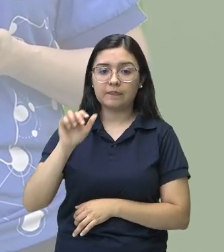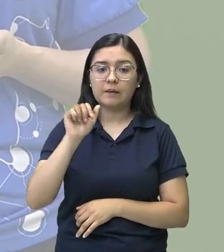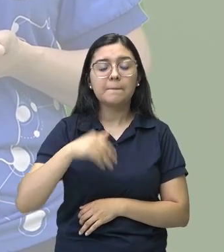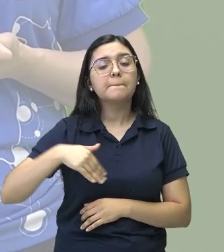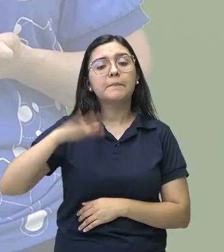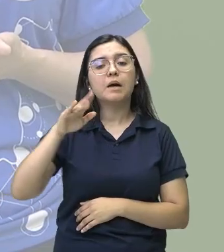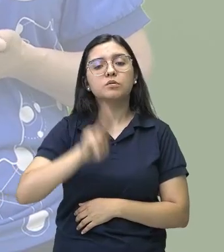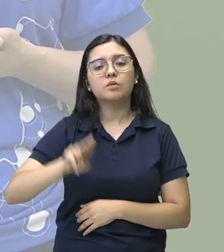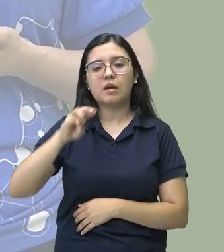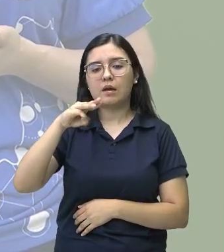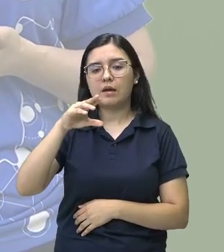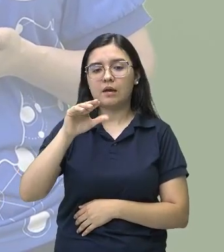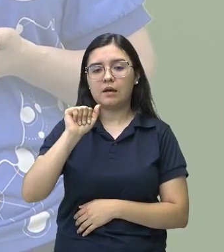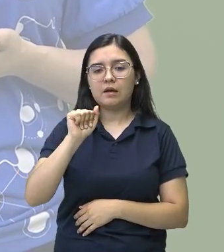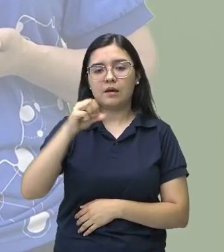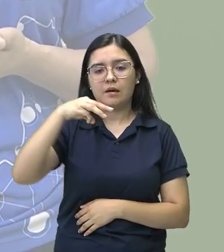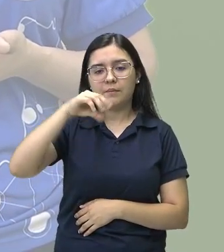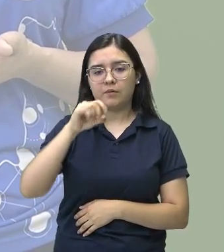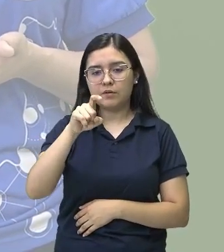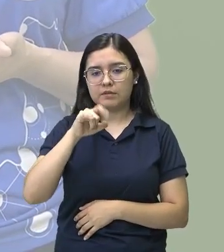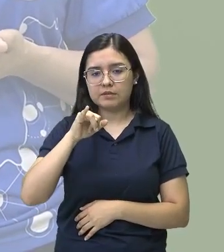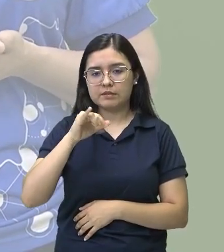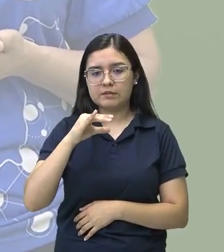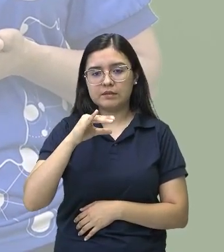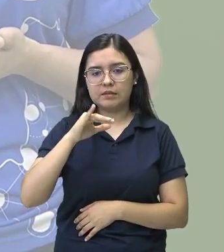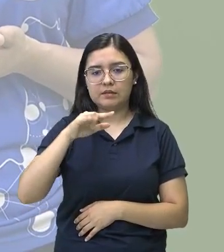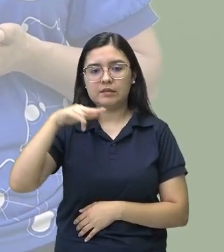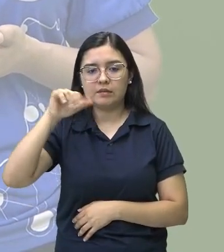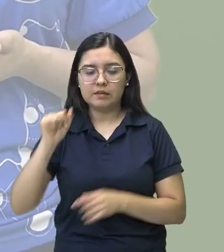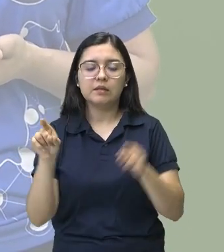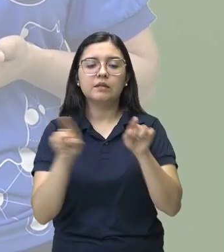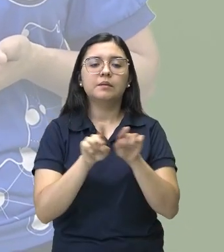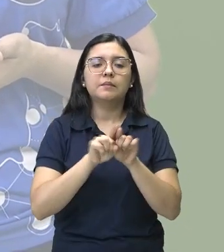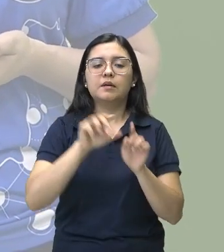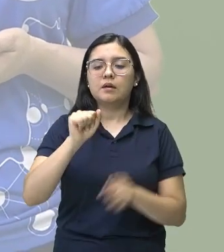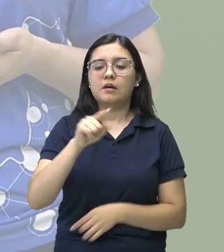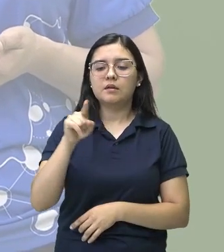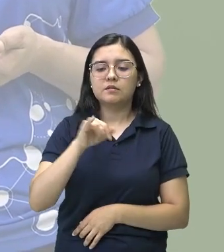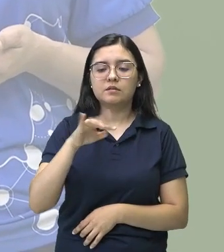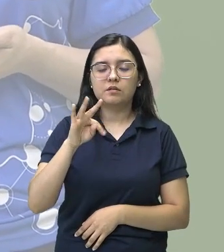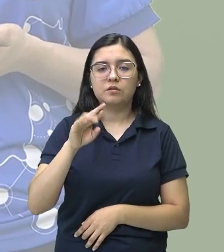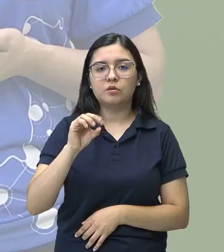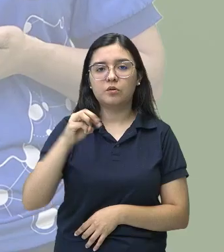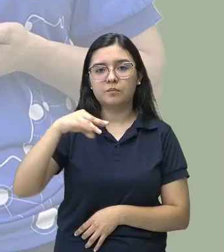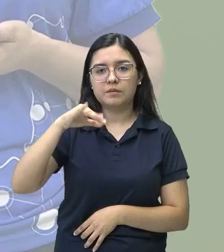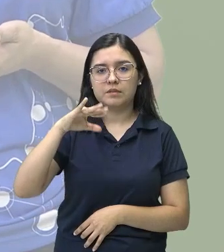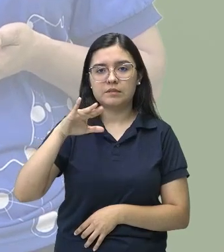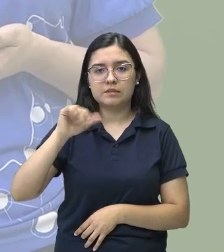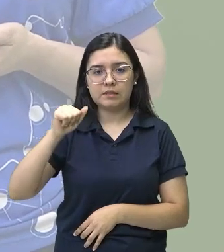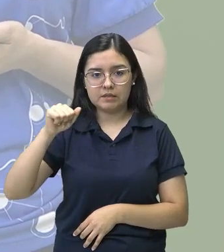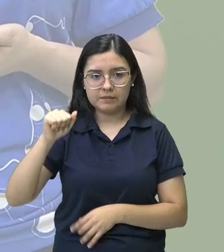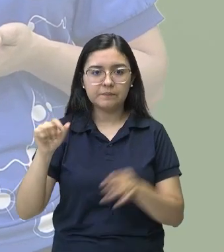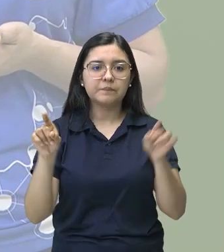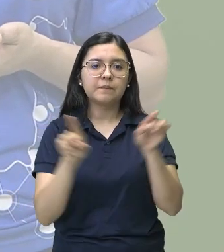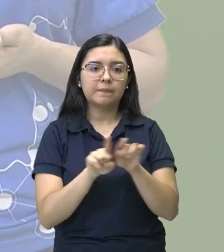mais utilizados são a amoxicilina e a azitromicina. Temos também aí